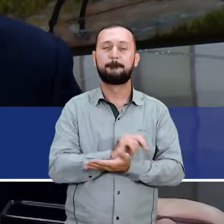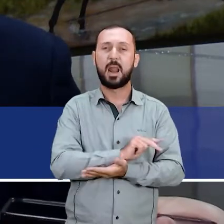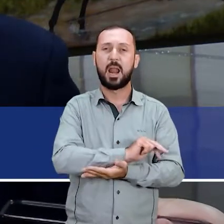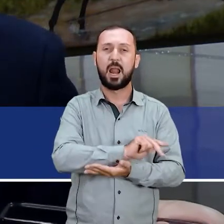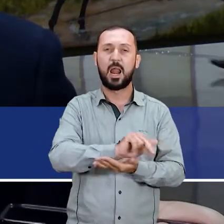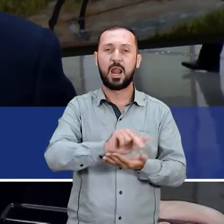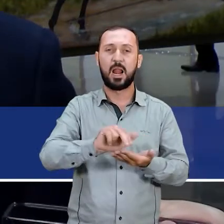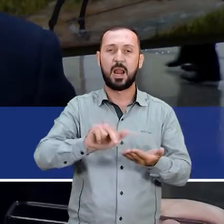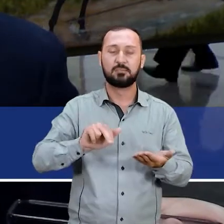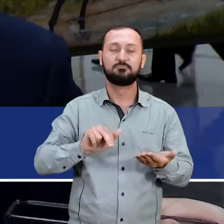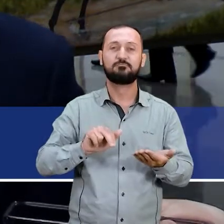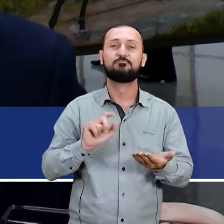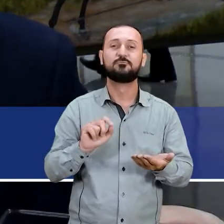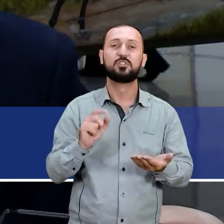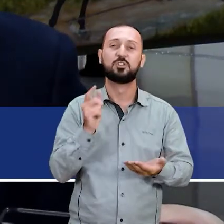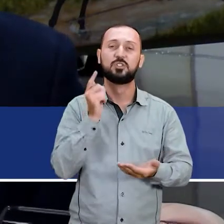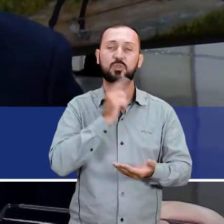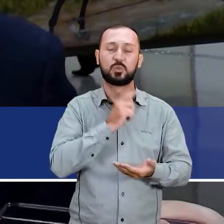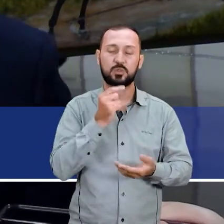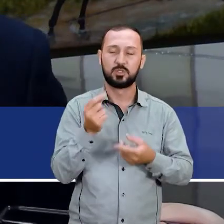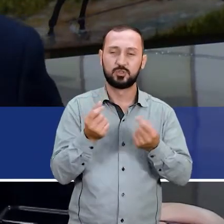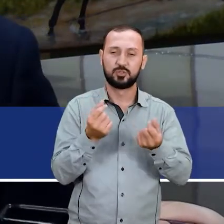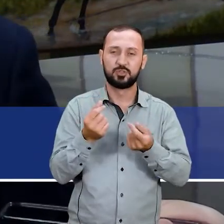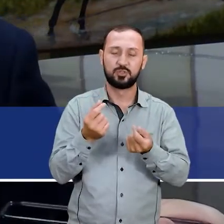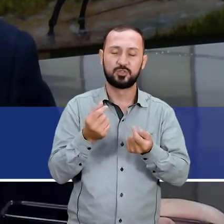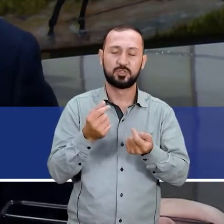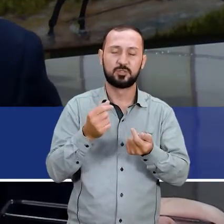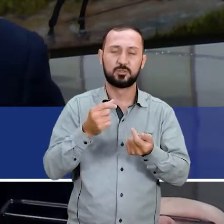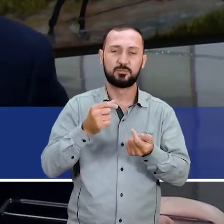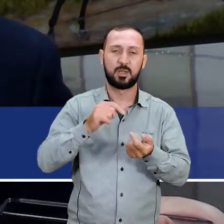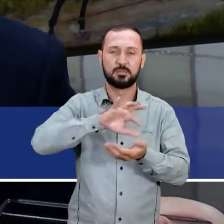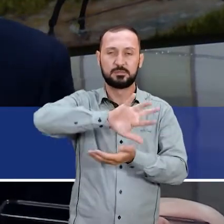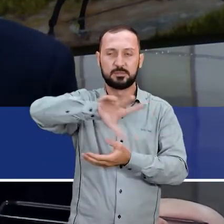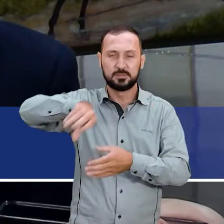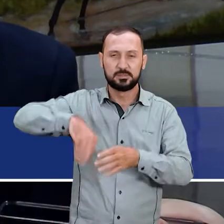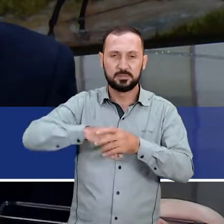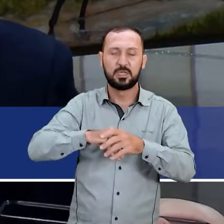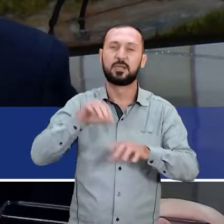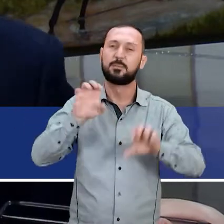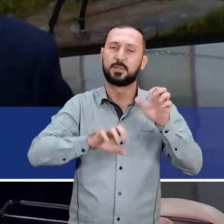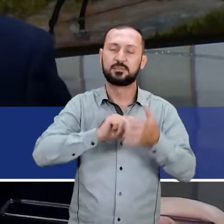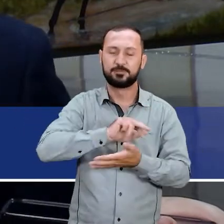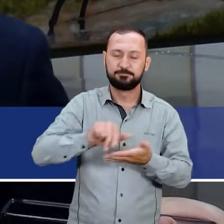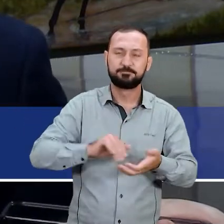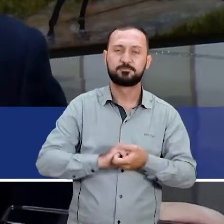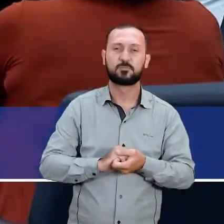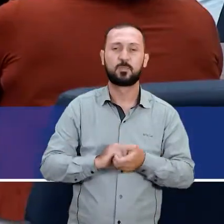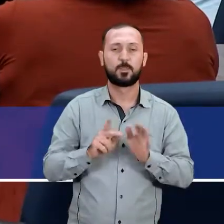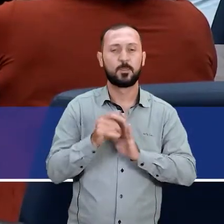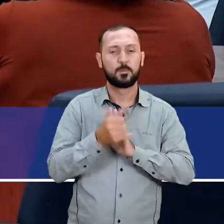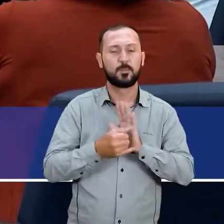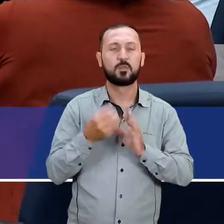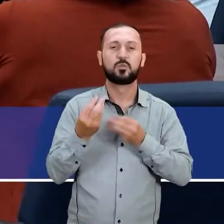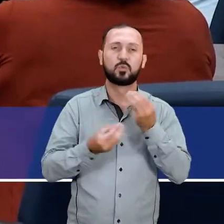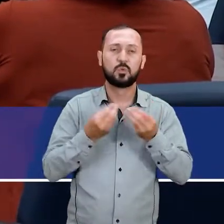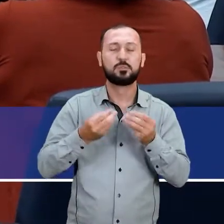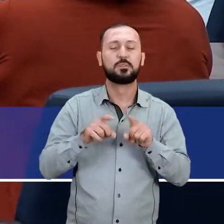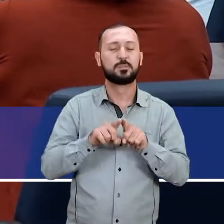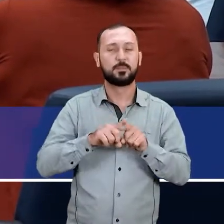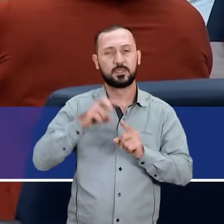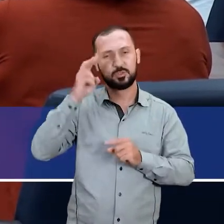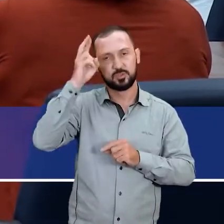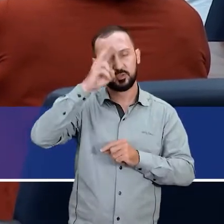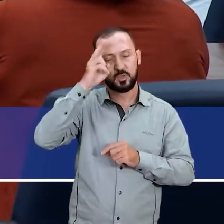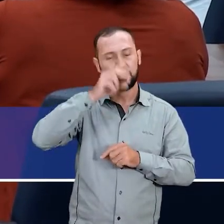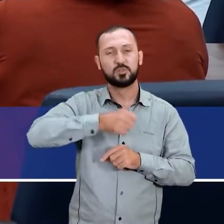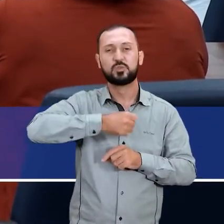existe um leque de captações de recursos, como também empresas e etc. Projeto a respeito de contação